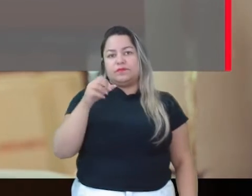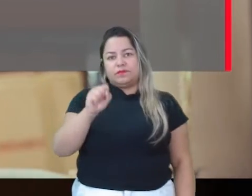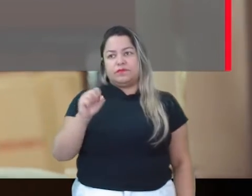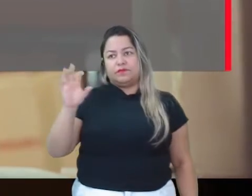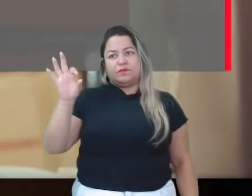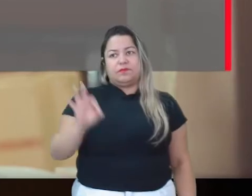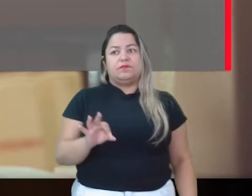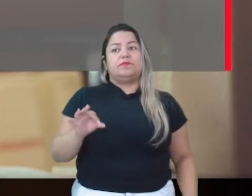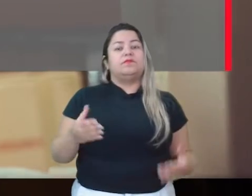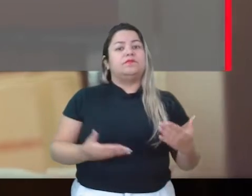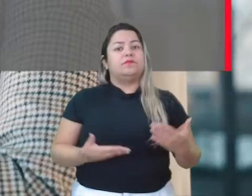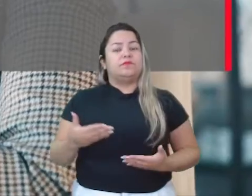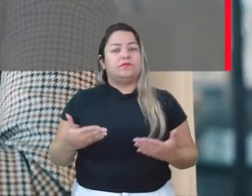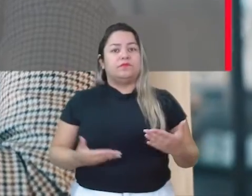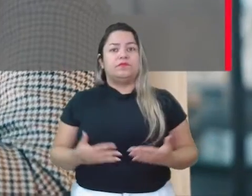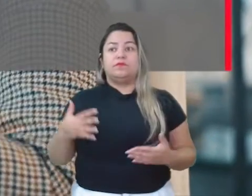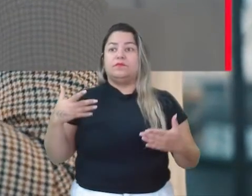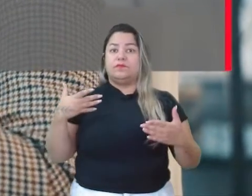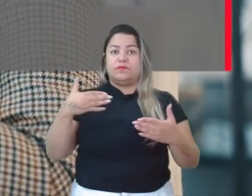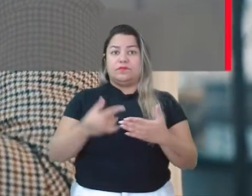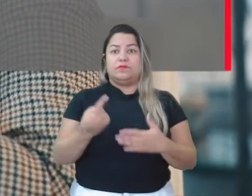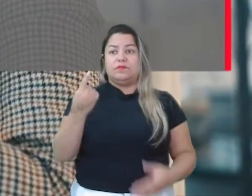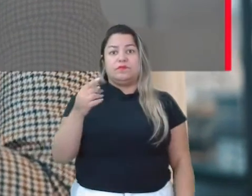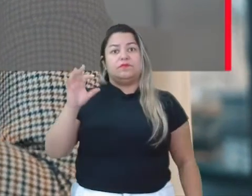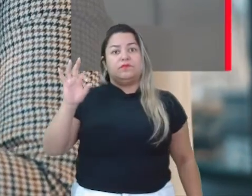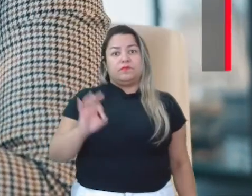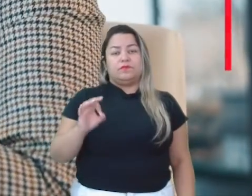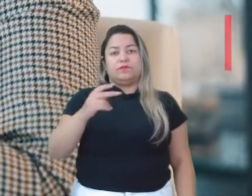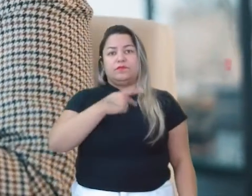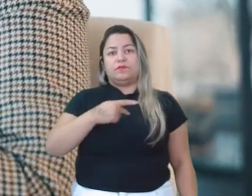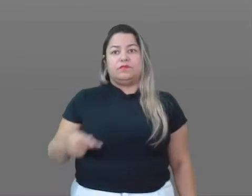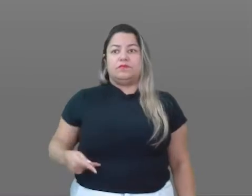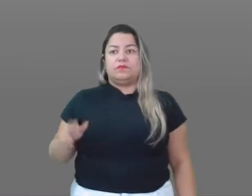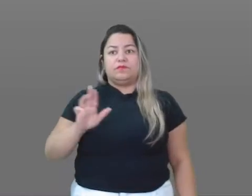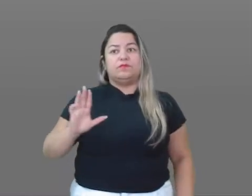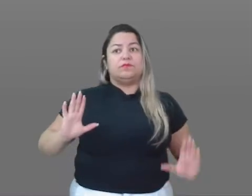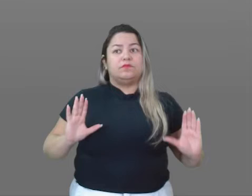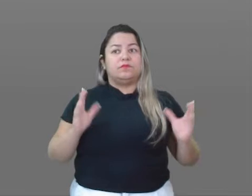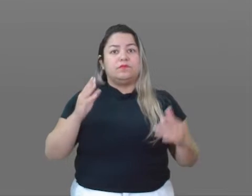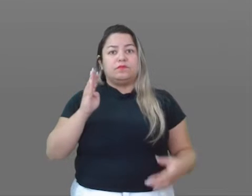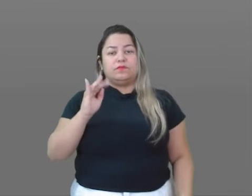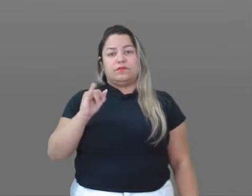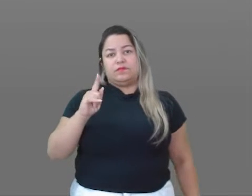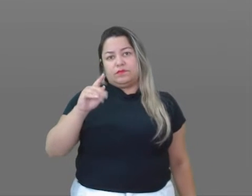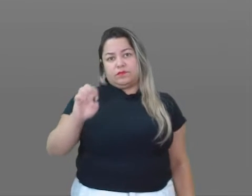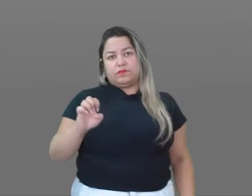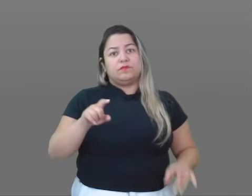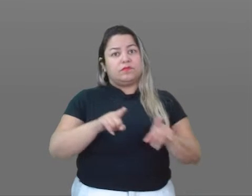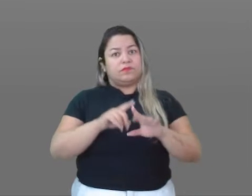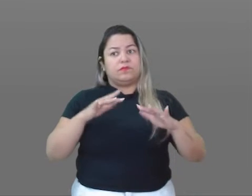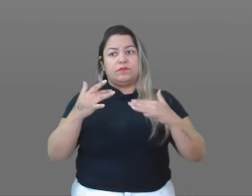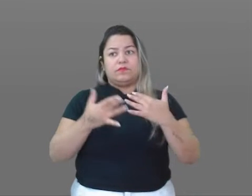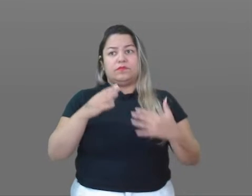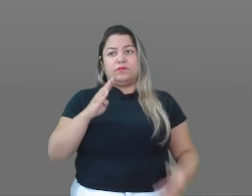cresceu 1,8%, seguida pelos serviços, que avançaram 1%. O presidente Lula comemorou os números do